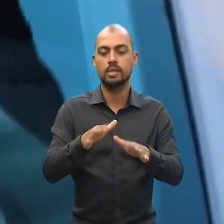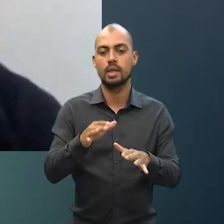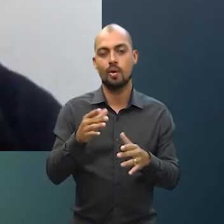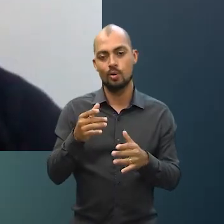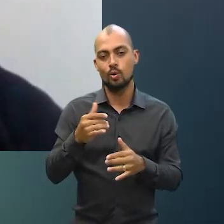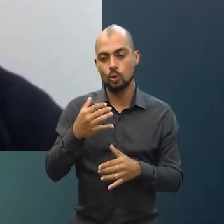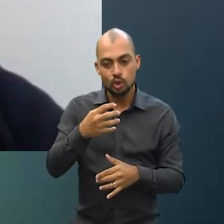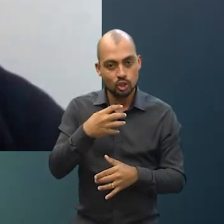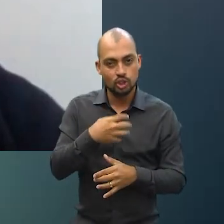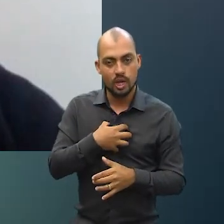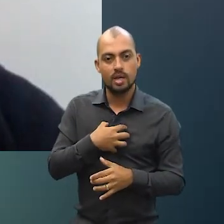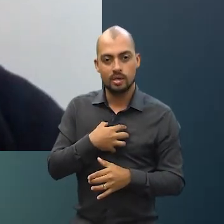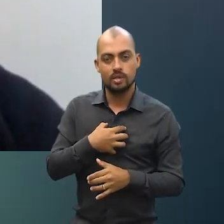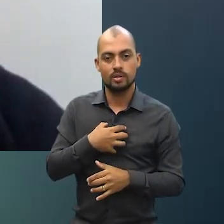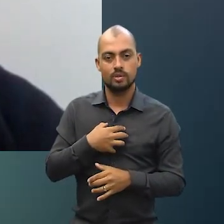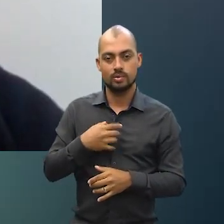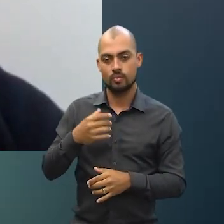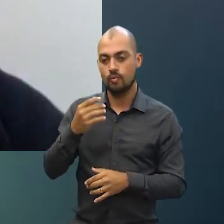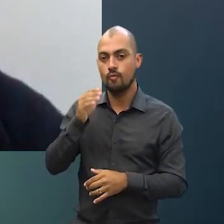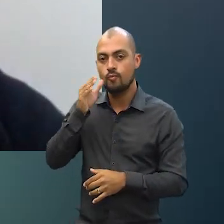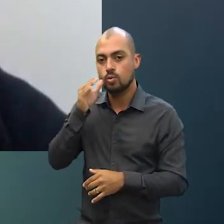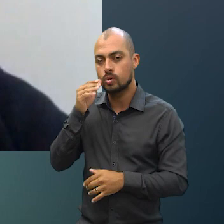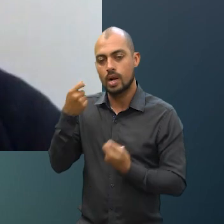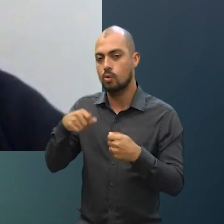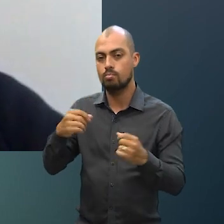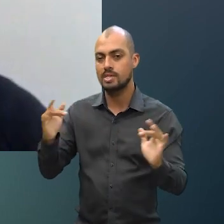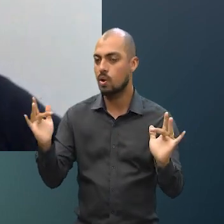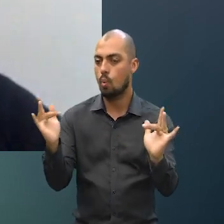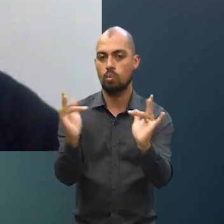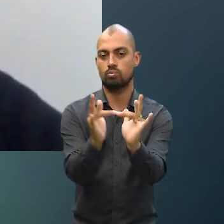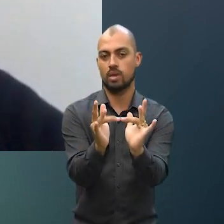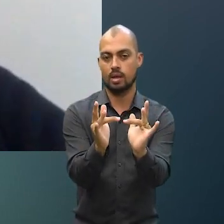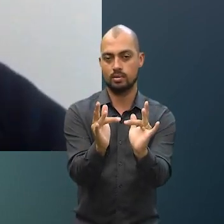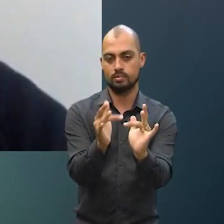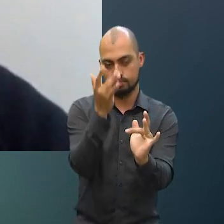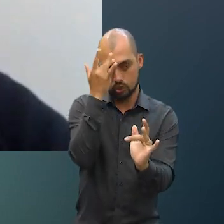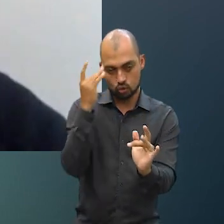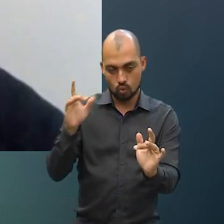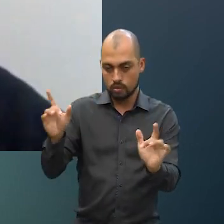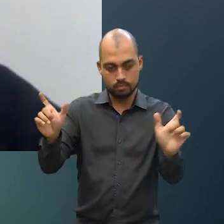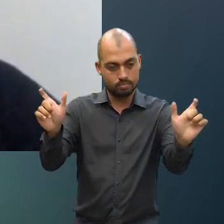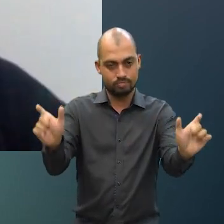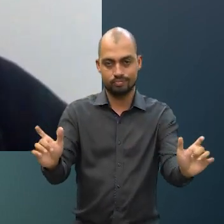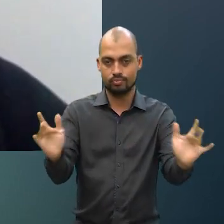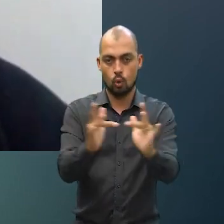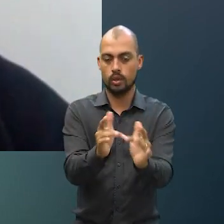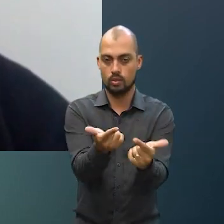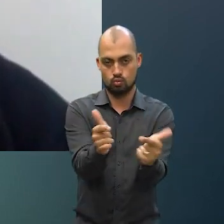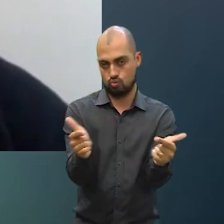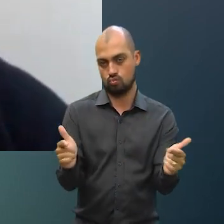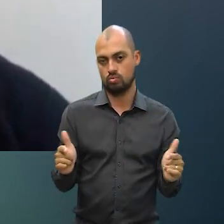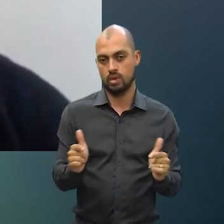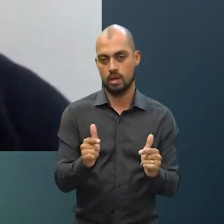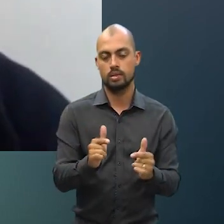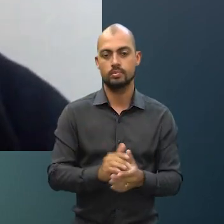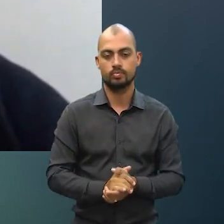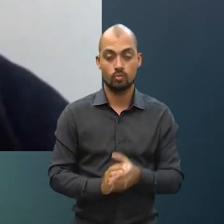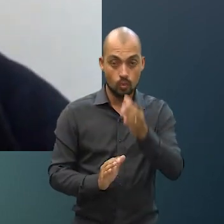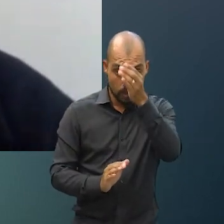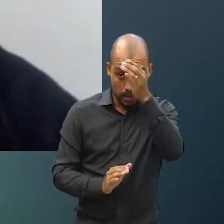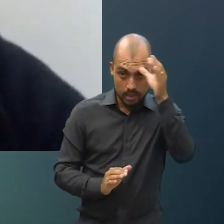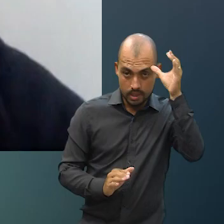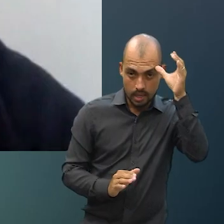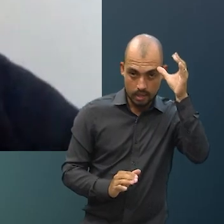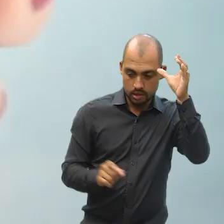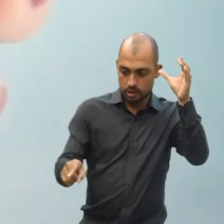muito viável, até porque o nosso colaborador ele também não precisa entrar em contato diretamente com o cliente,